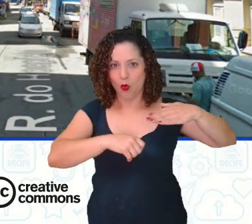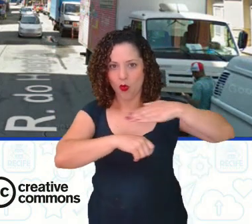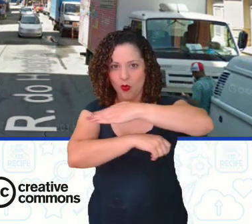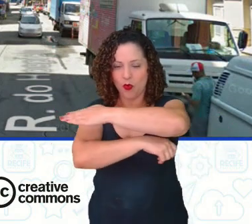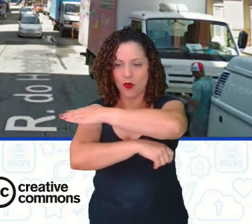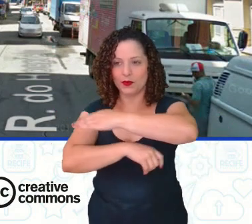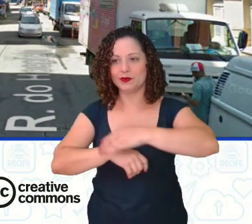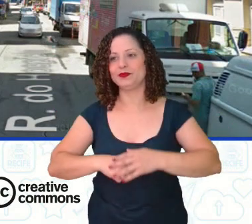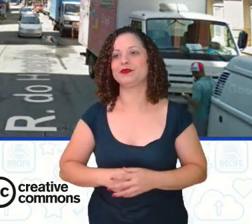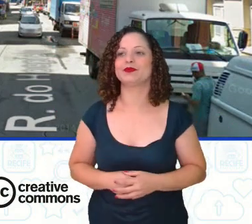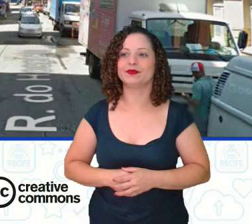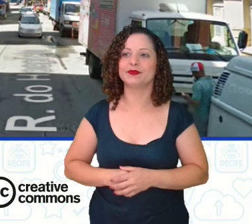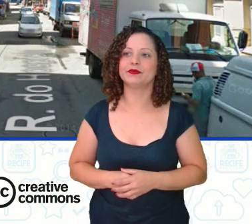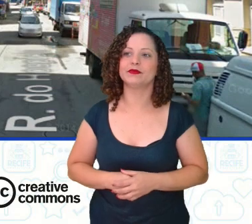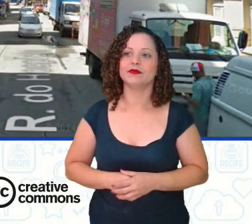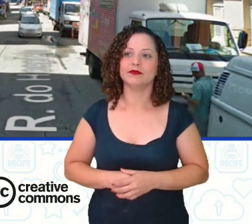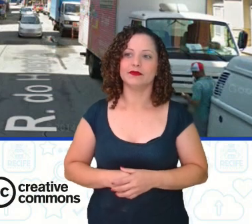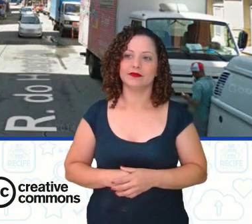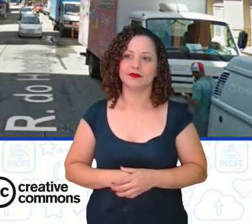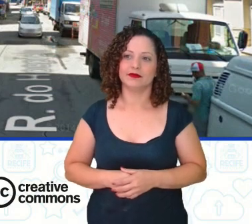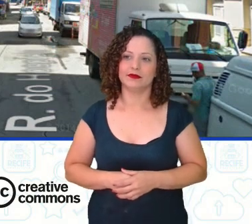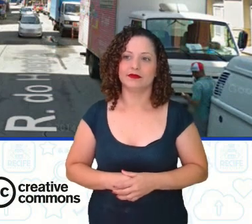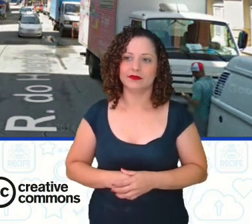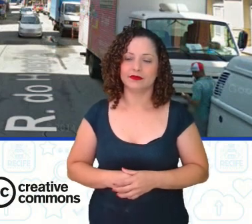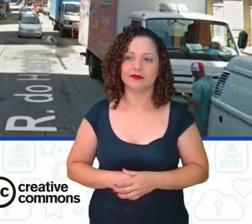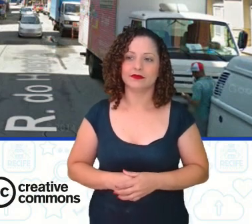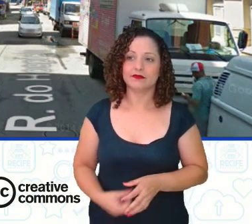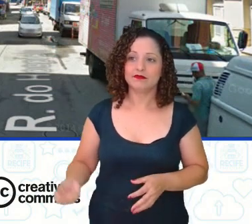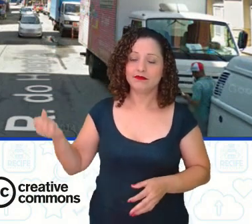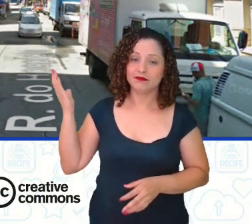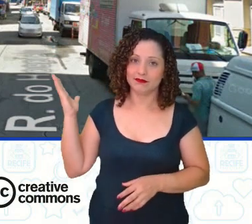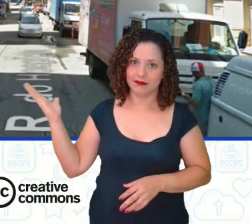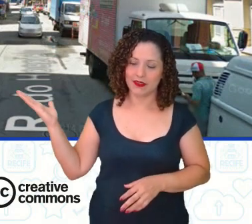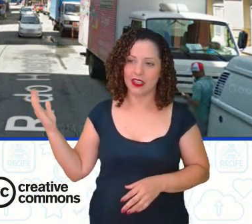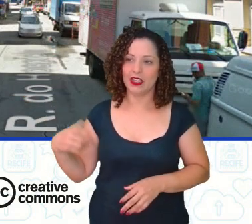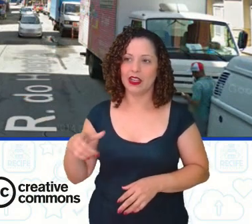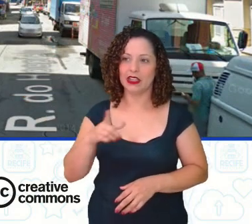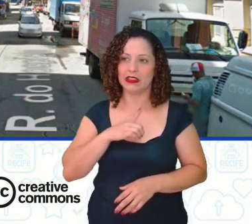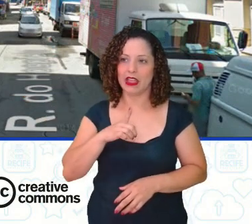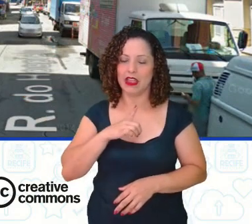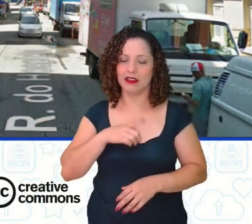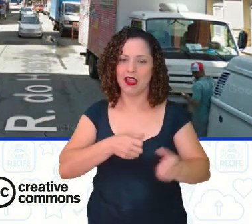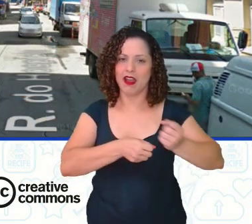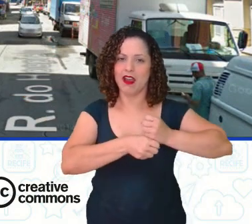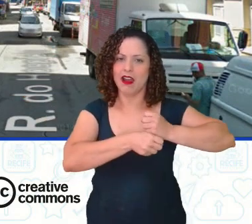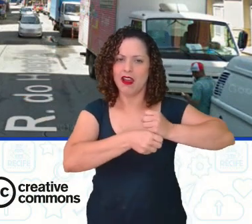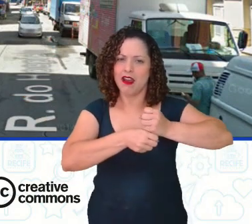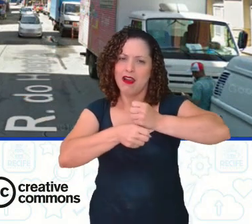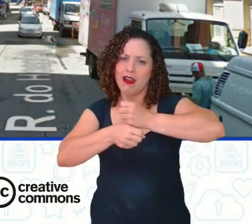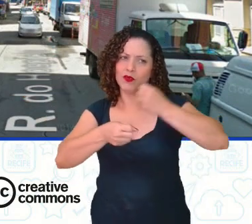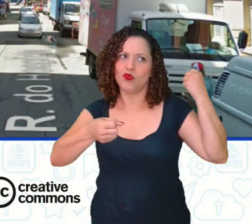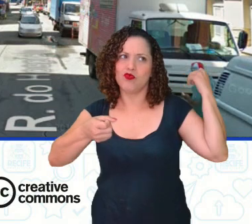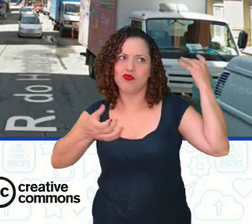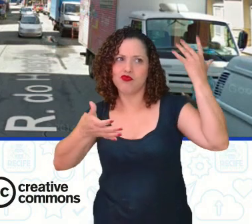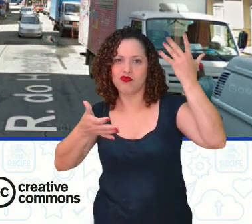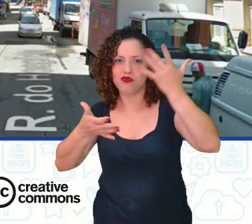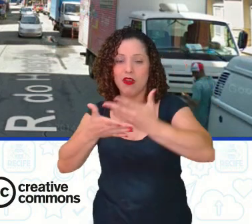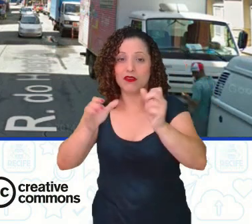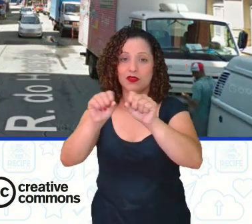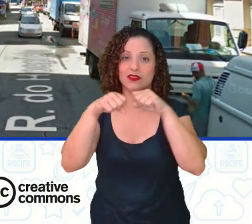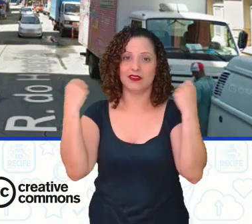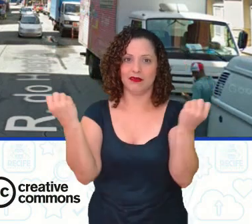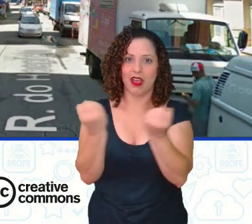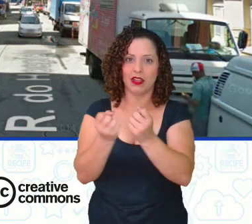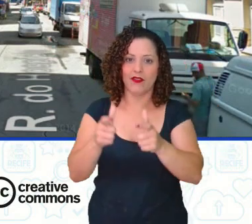Justamente. Então você vê, né, como ao passar dos anos, a sociedade ela vai crescendo e